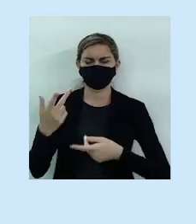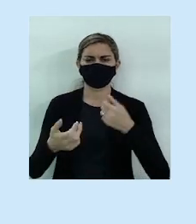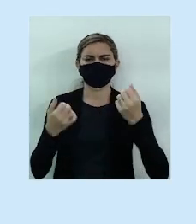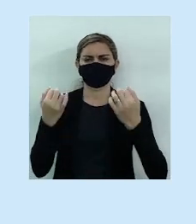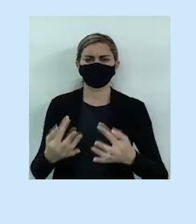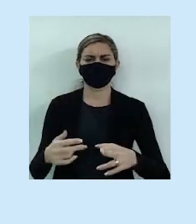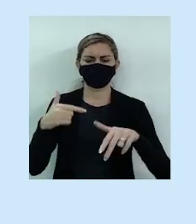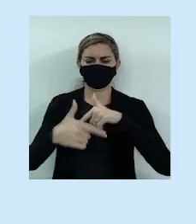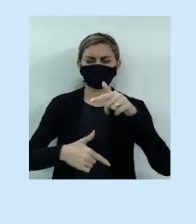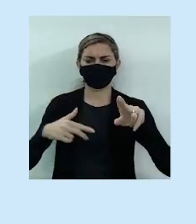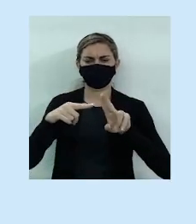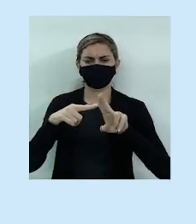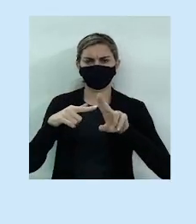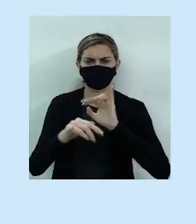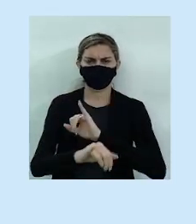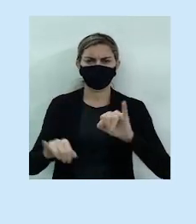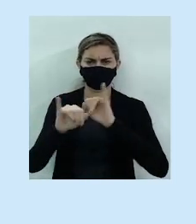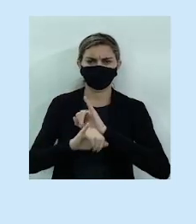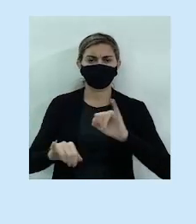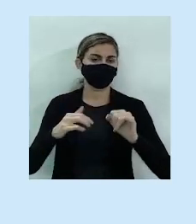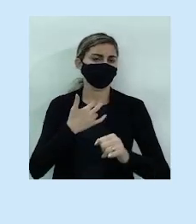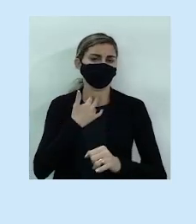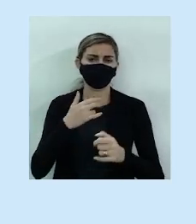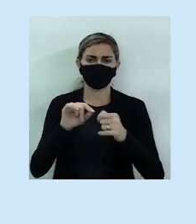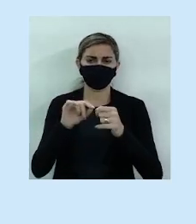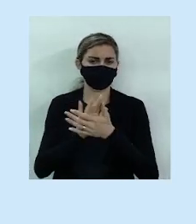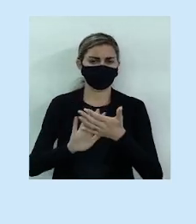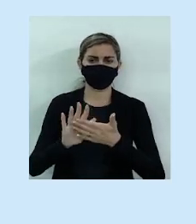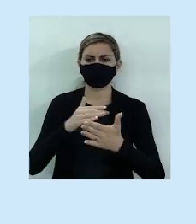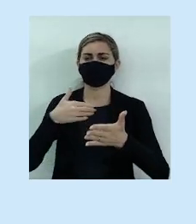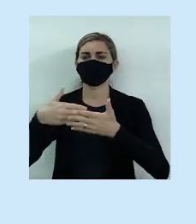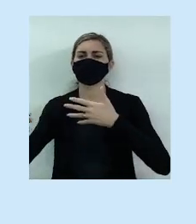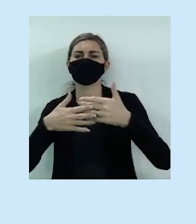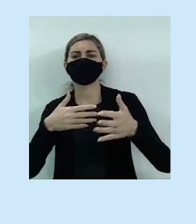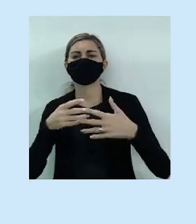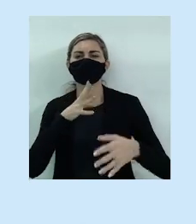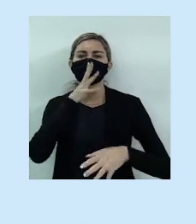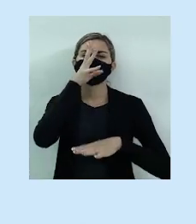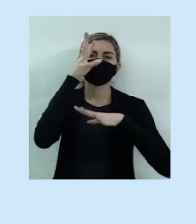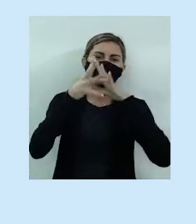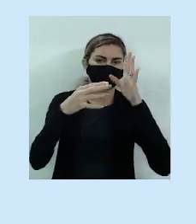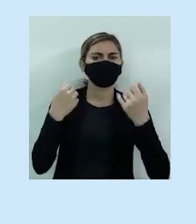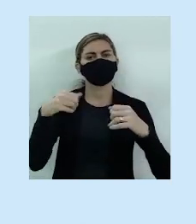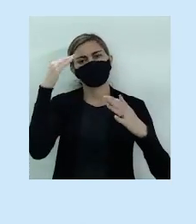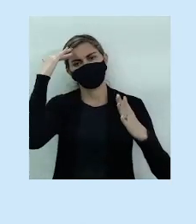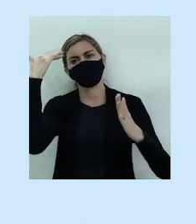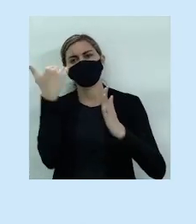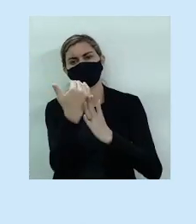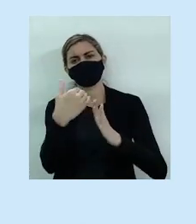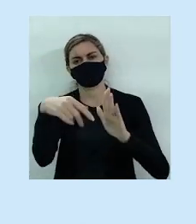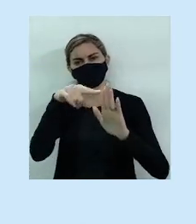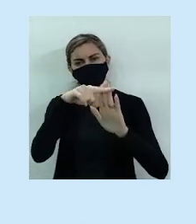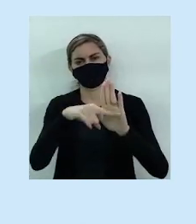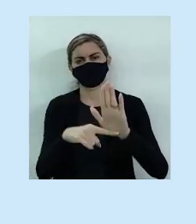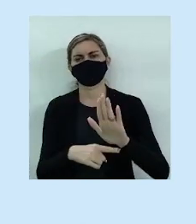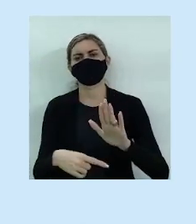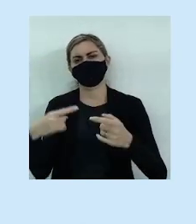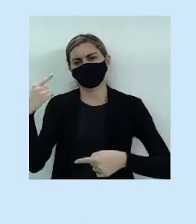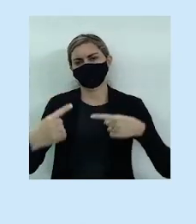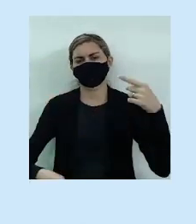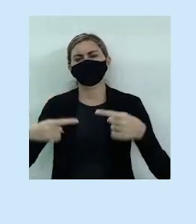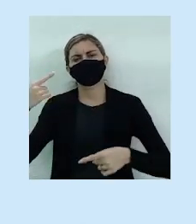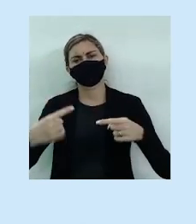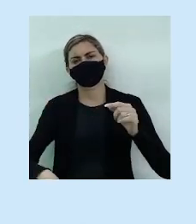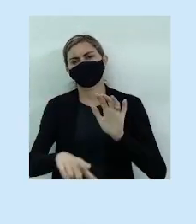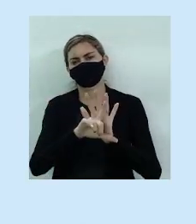numa unidade informacional, a gente não pode fazer nada aleatório. A gente vai realmente seguir todas aquelas políticas, todas